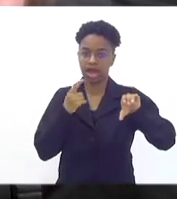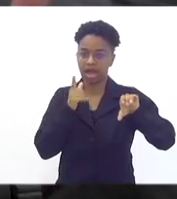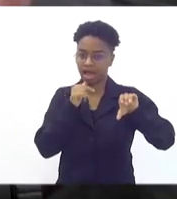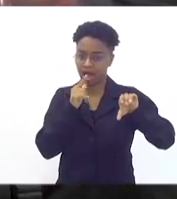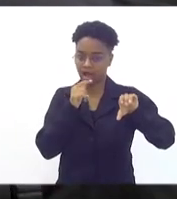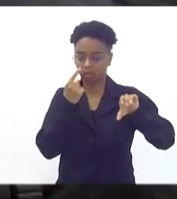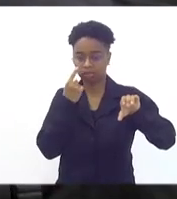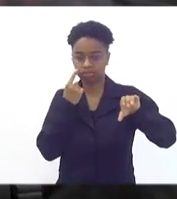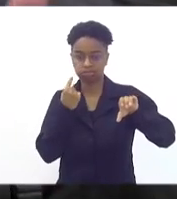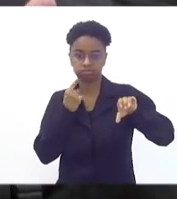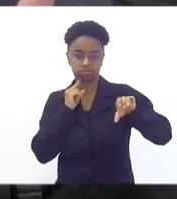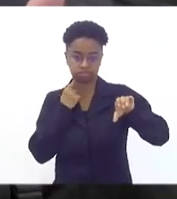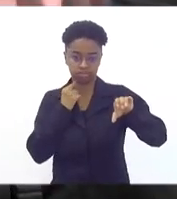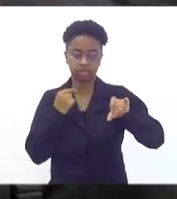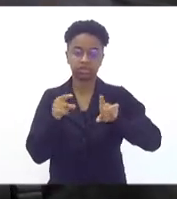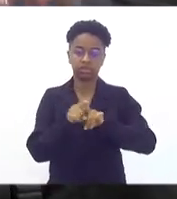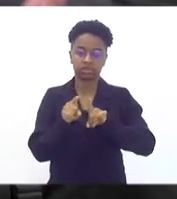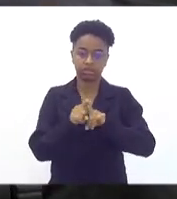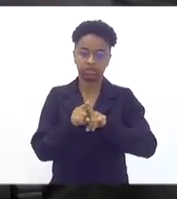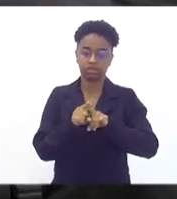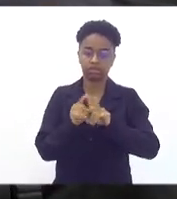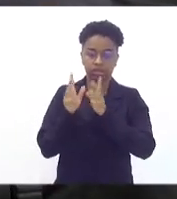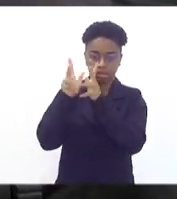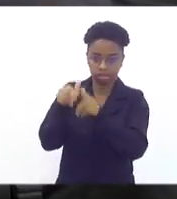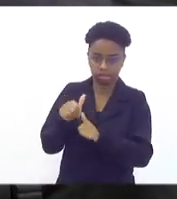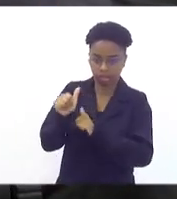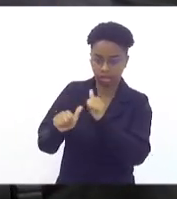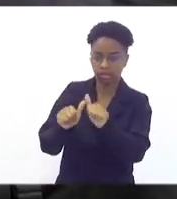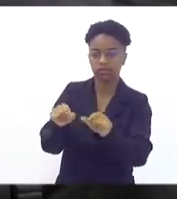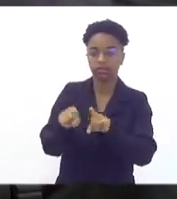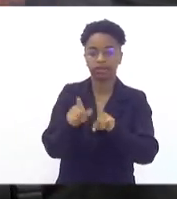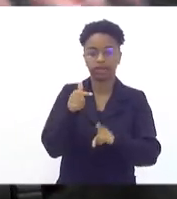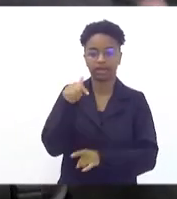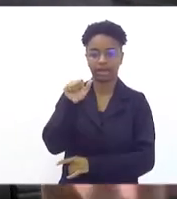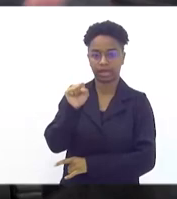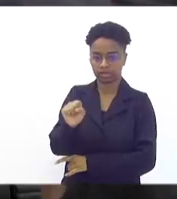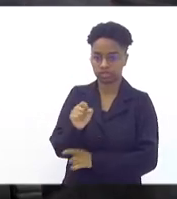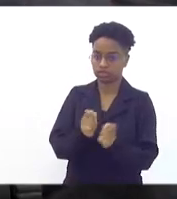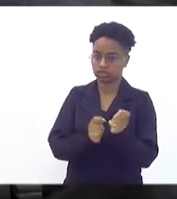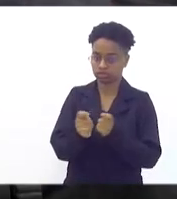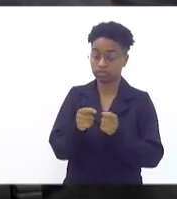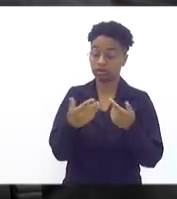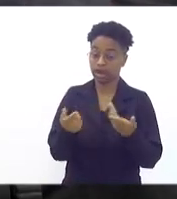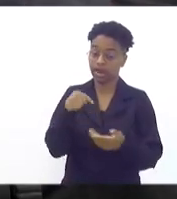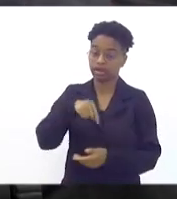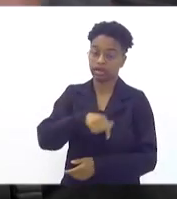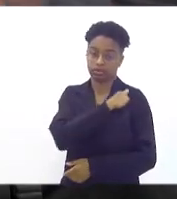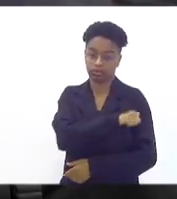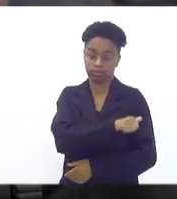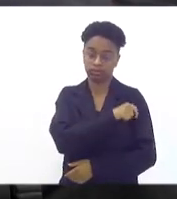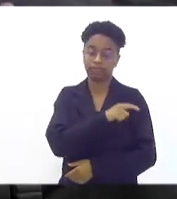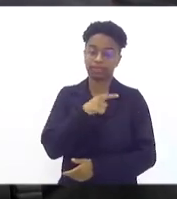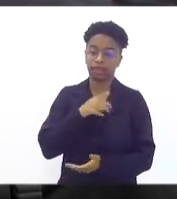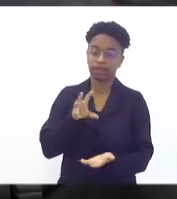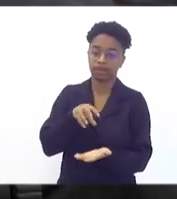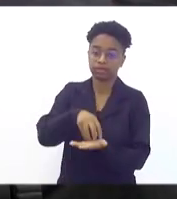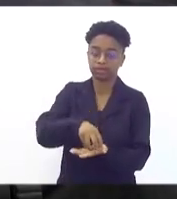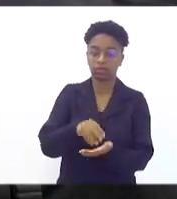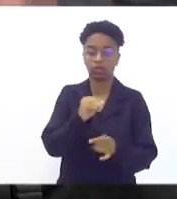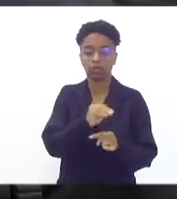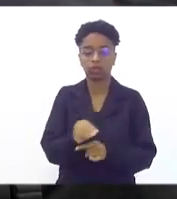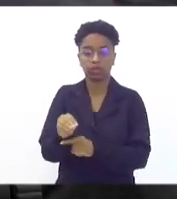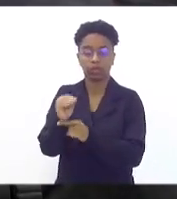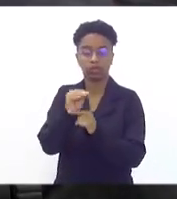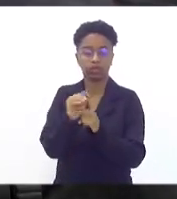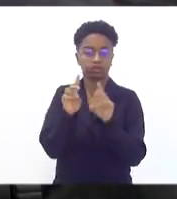essa é a lógica por nós temos aqui no estado do Rio uma agência que cuida com foco nessa questão do